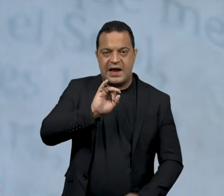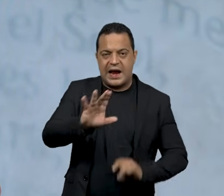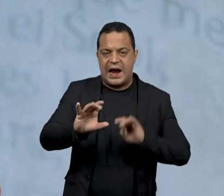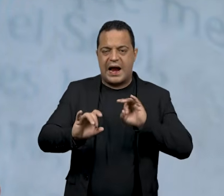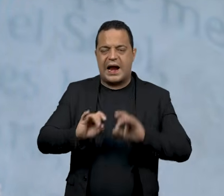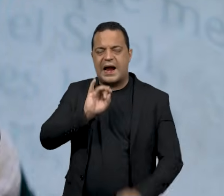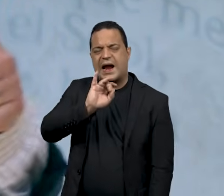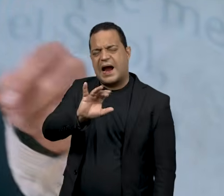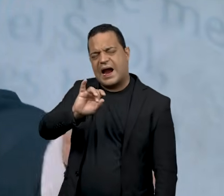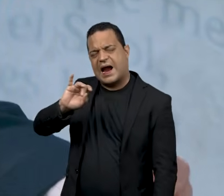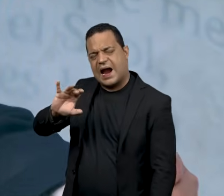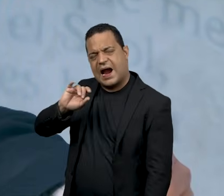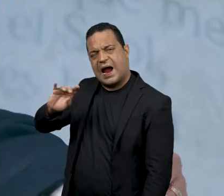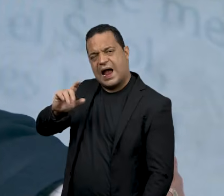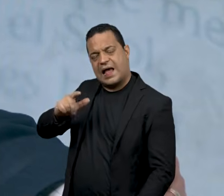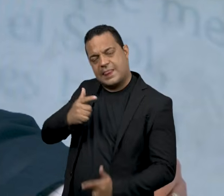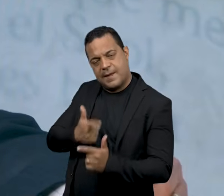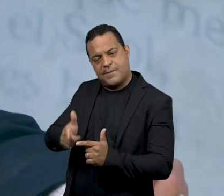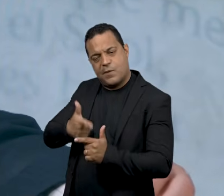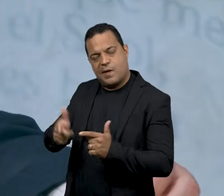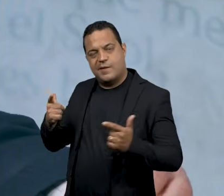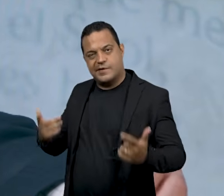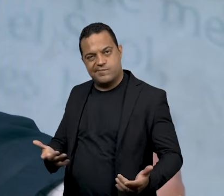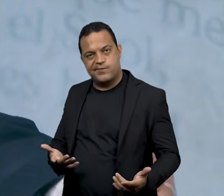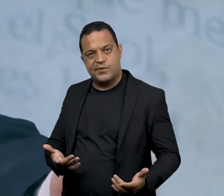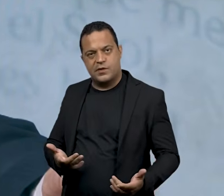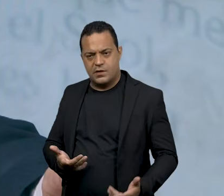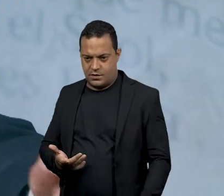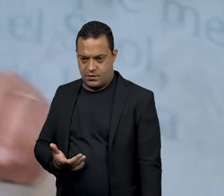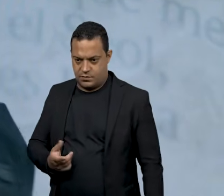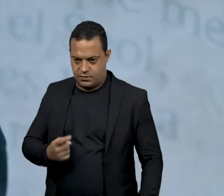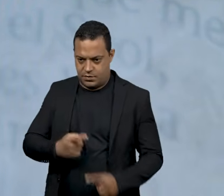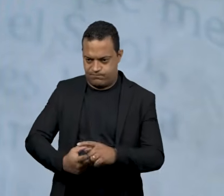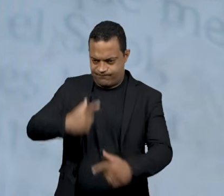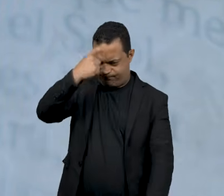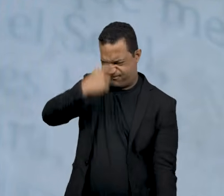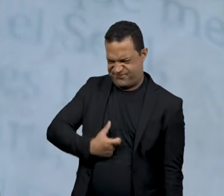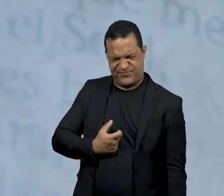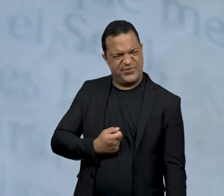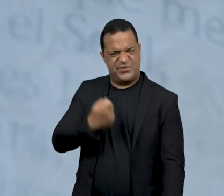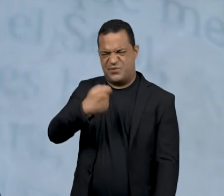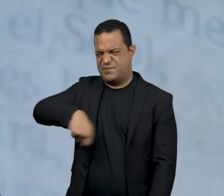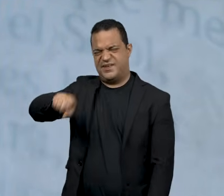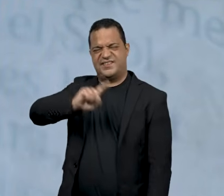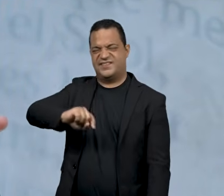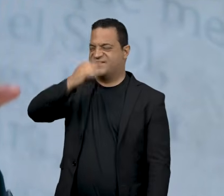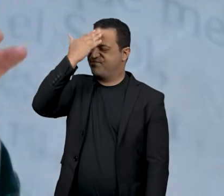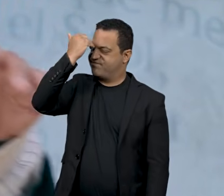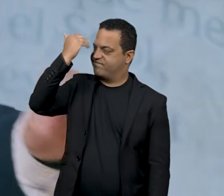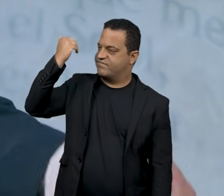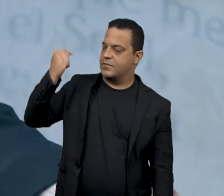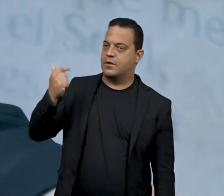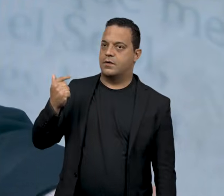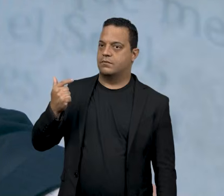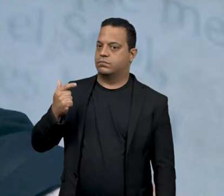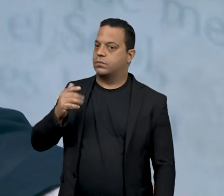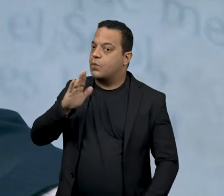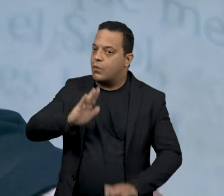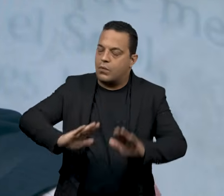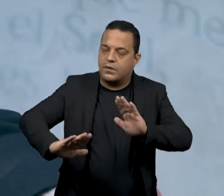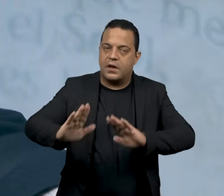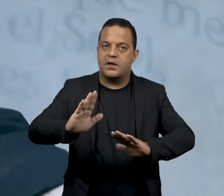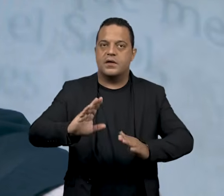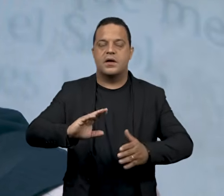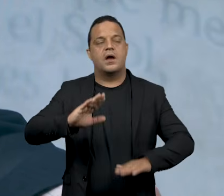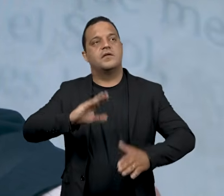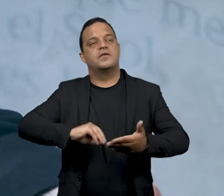vez mais. Então, se esse texto falar comigo, eu disser assim, não, eu não preciso de sabedoria, talvez aí esteja